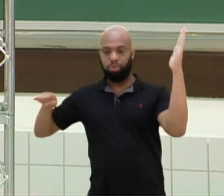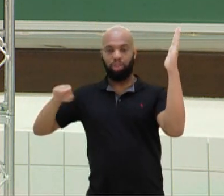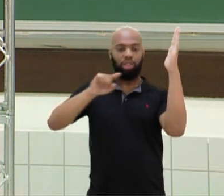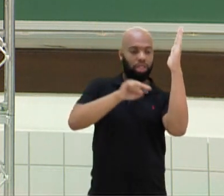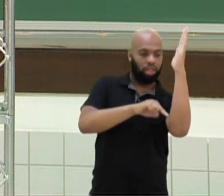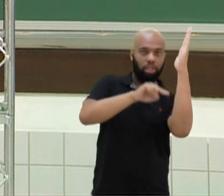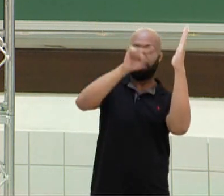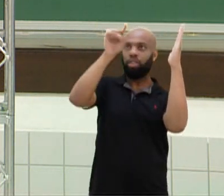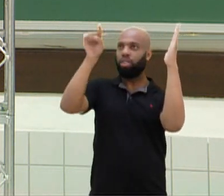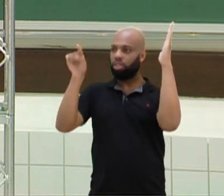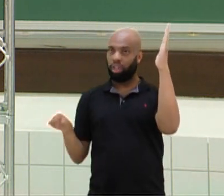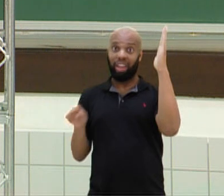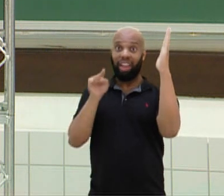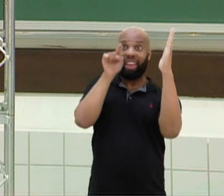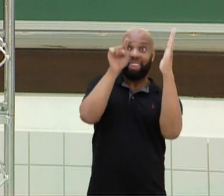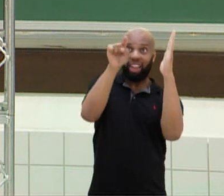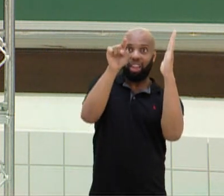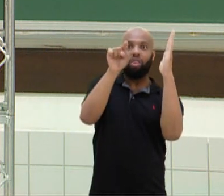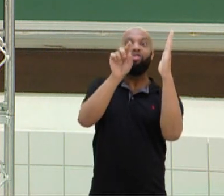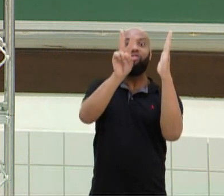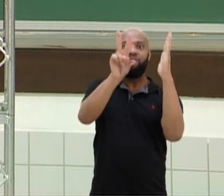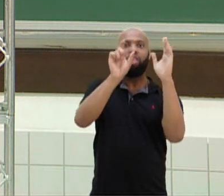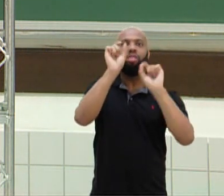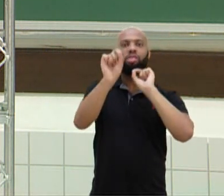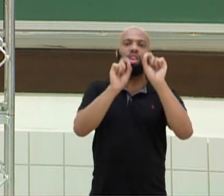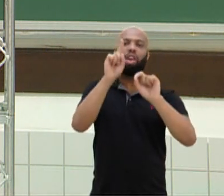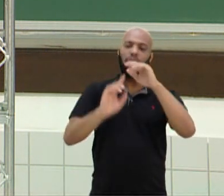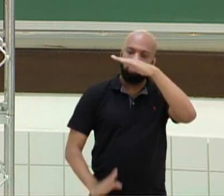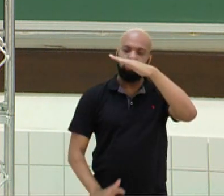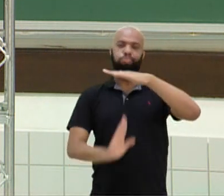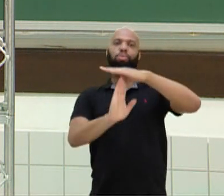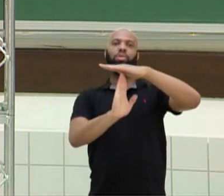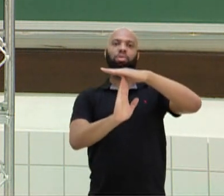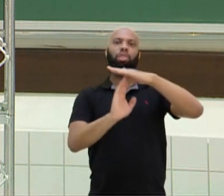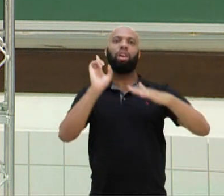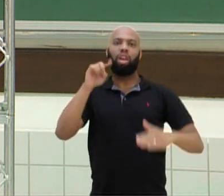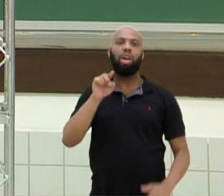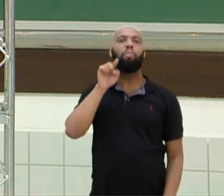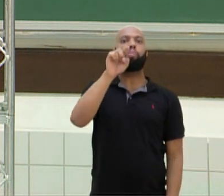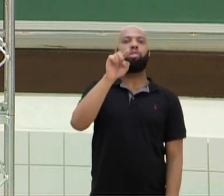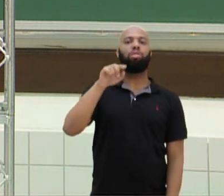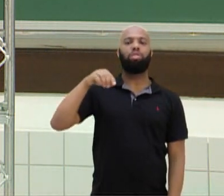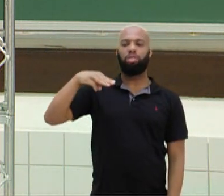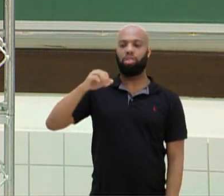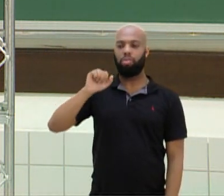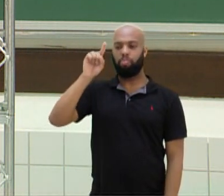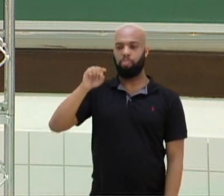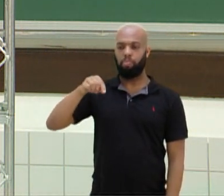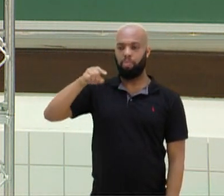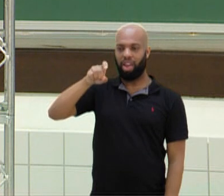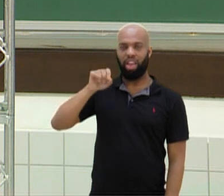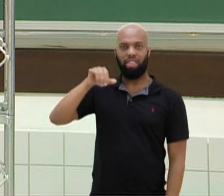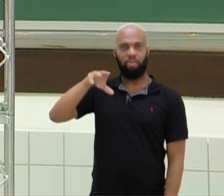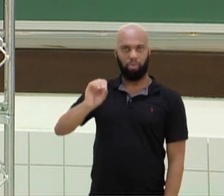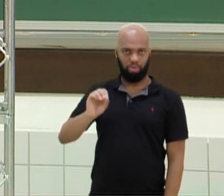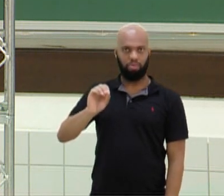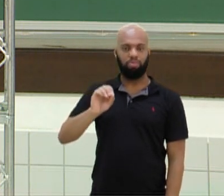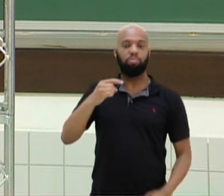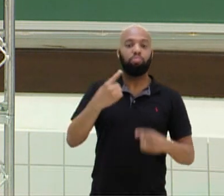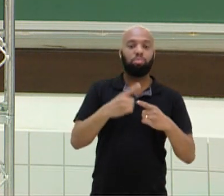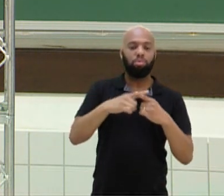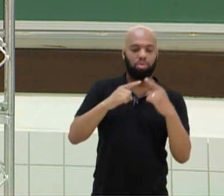é menor que zero, então eu tenho uma concavidade voltada para baixo.